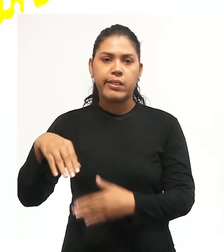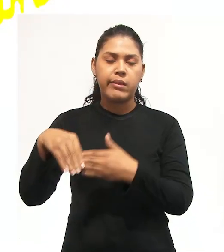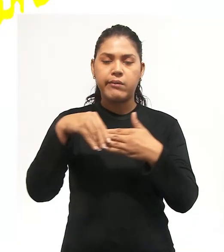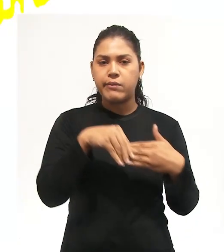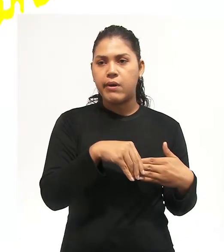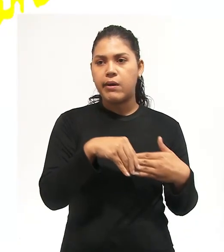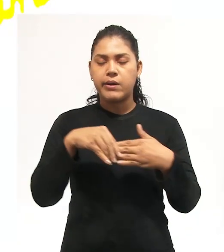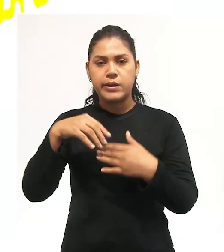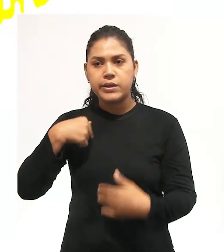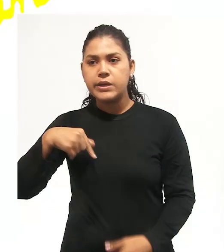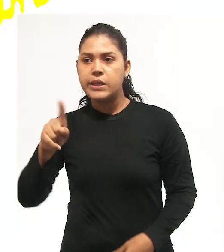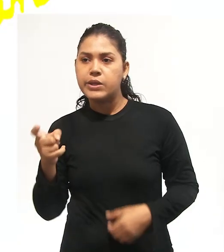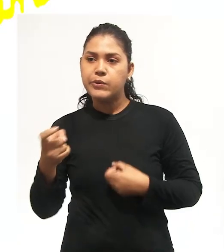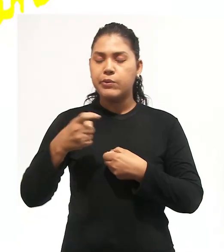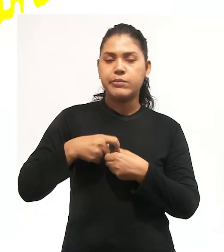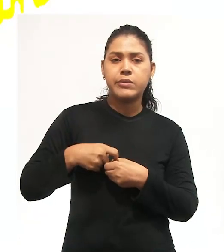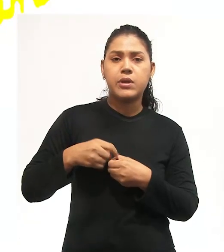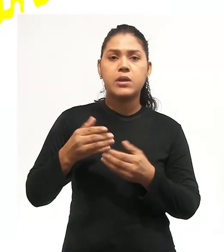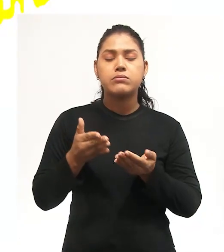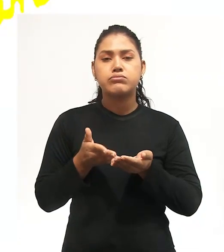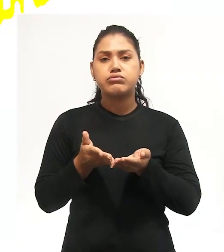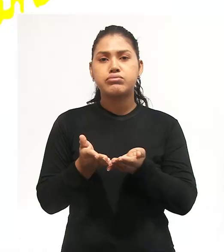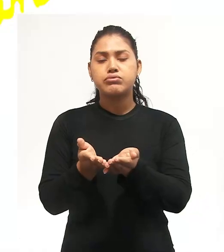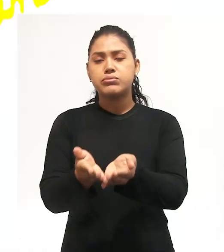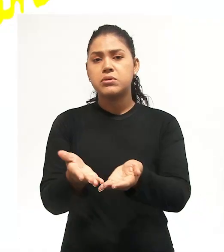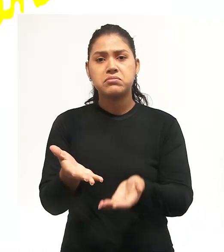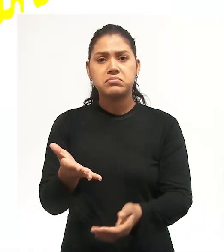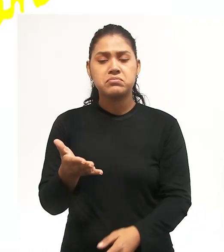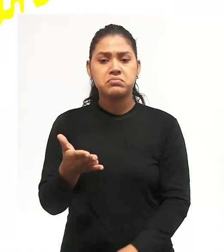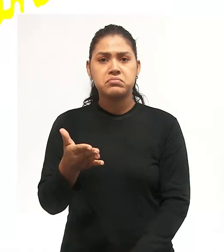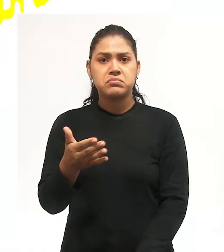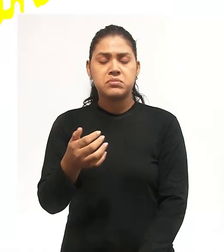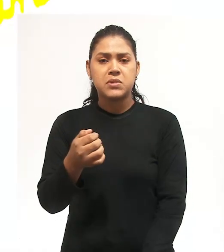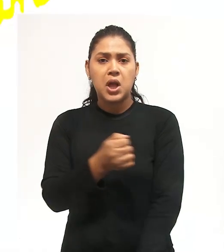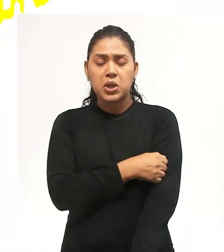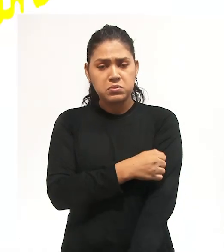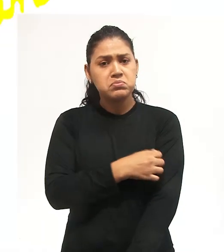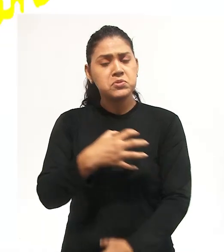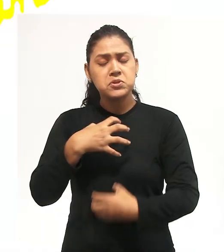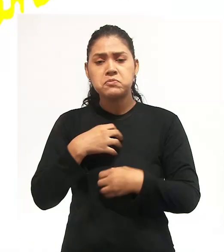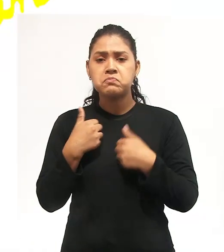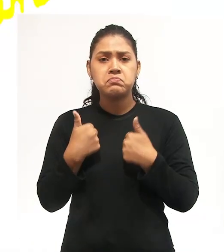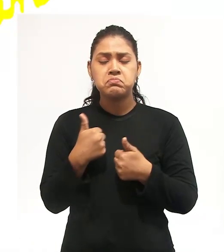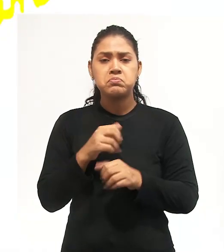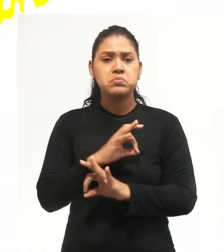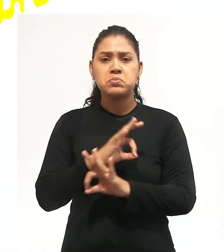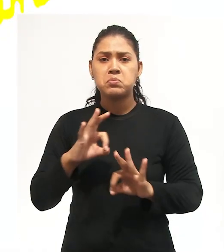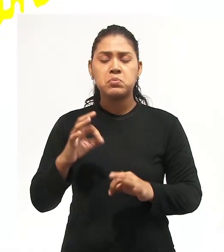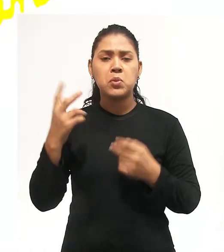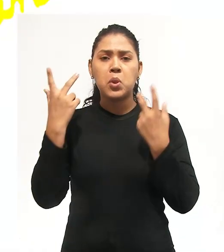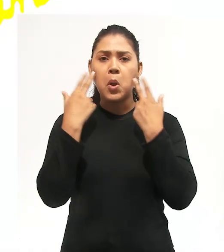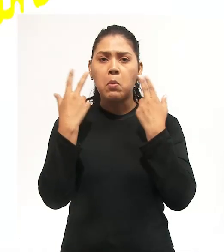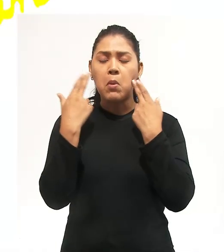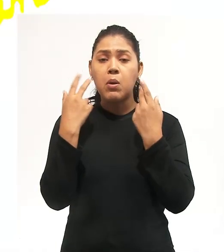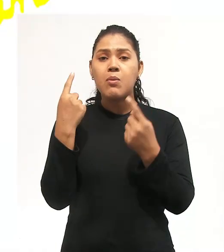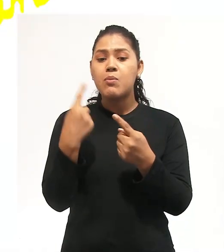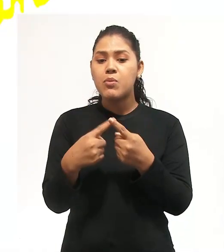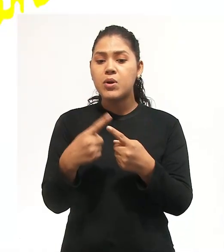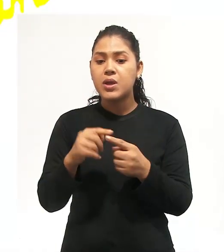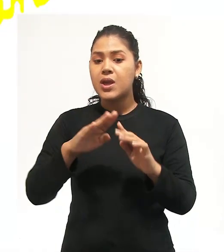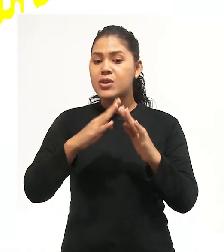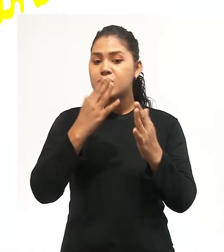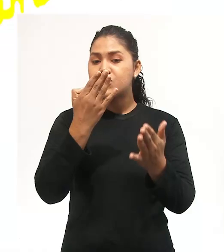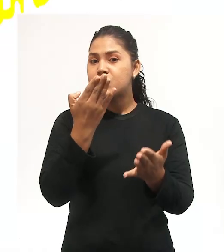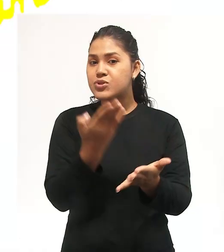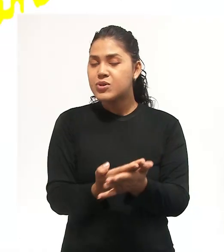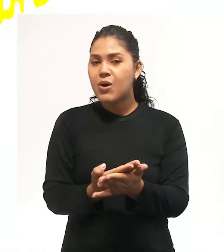poder fazer seus deslocamentos, se sentem confortáveis em uma escola feita de palafitas, ou seja,